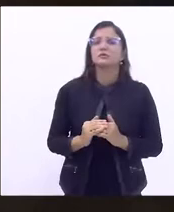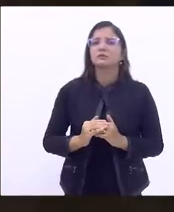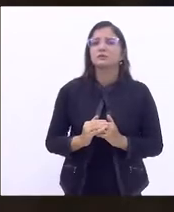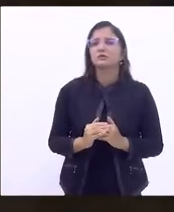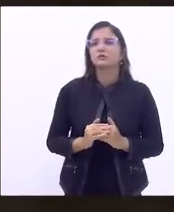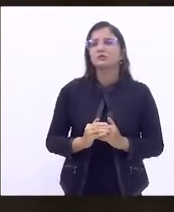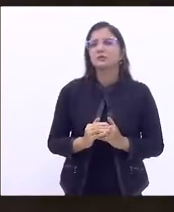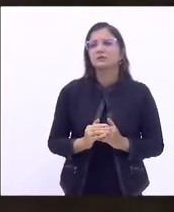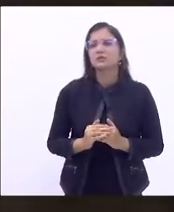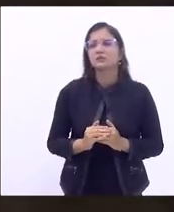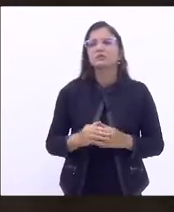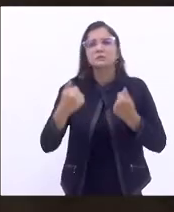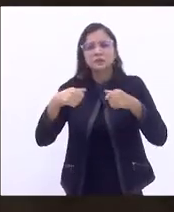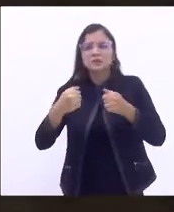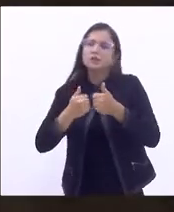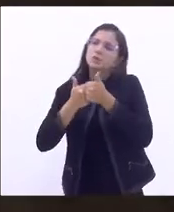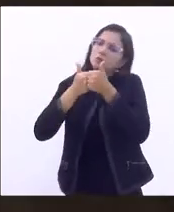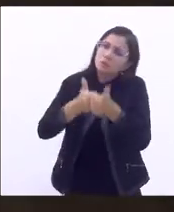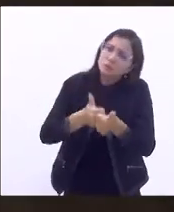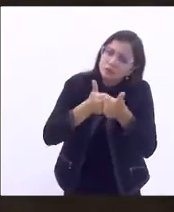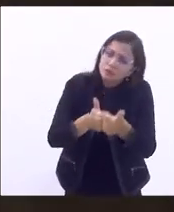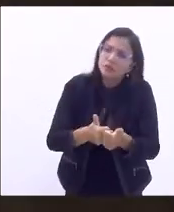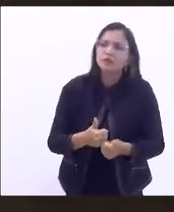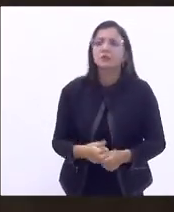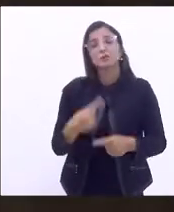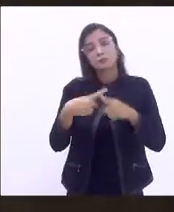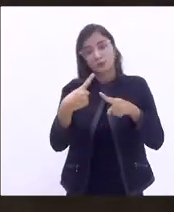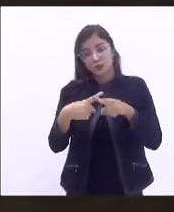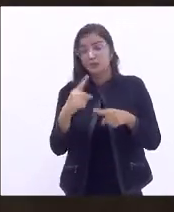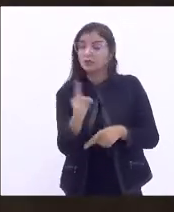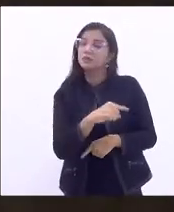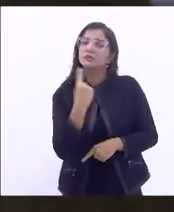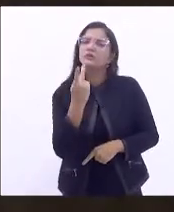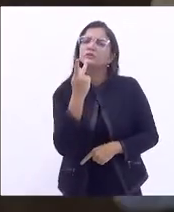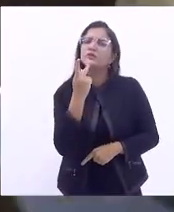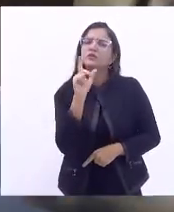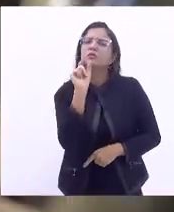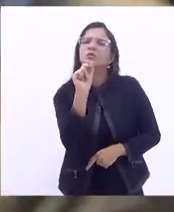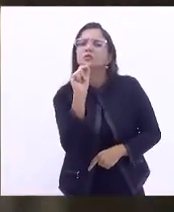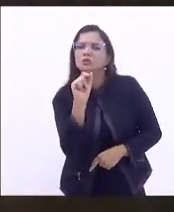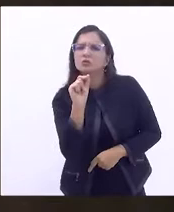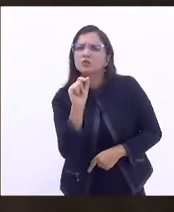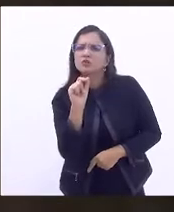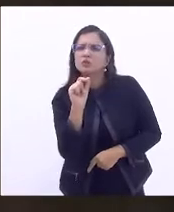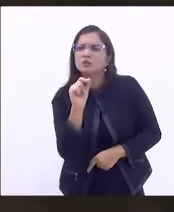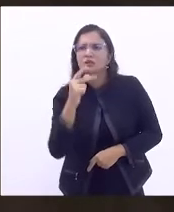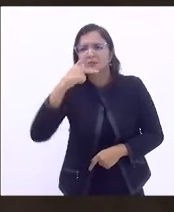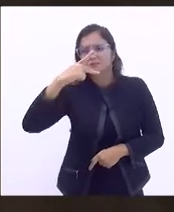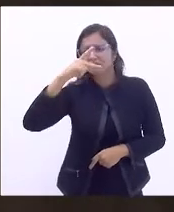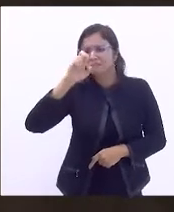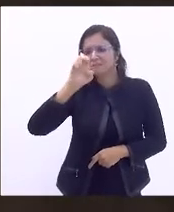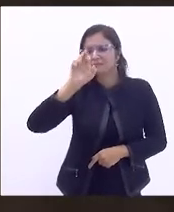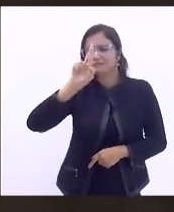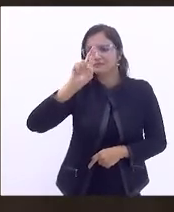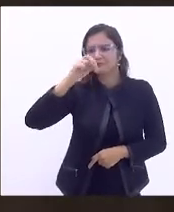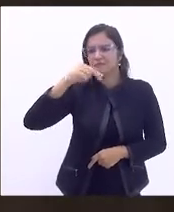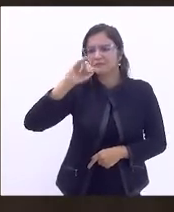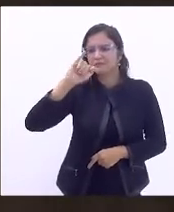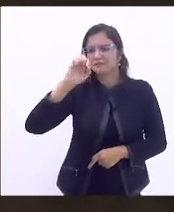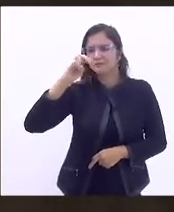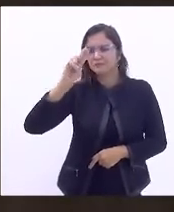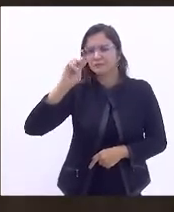lisura e acompanhamento. Afinal de contas, a gente está falando da atual Ternium, mas que é